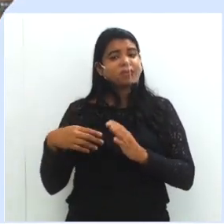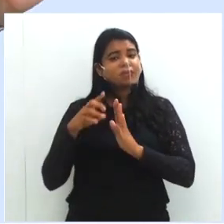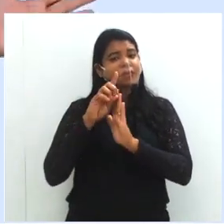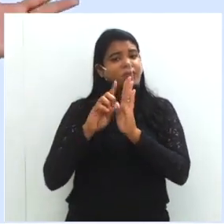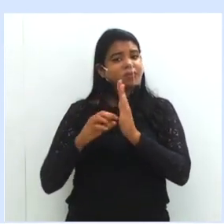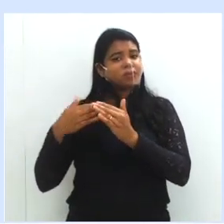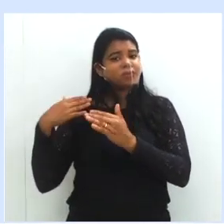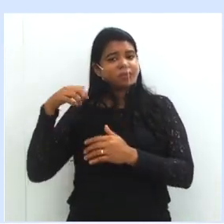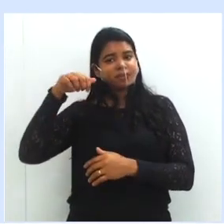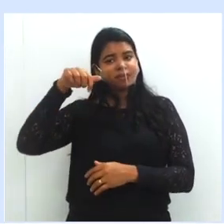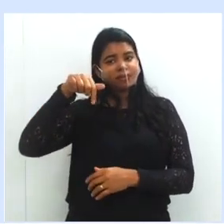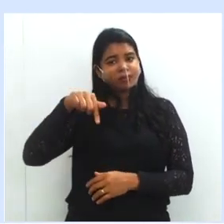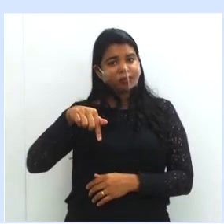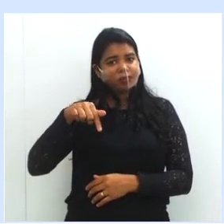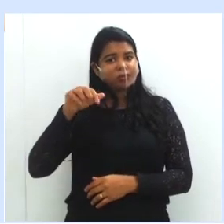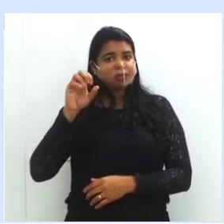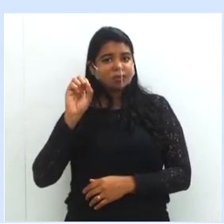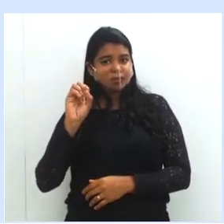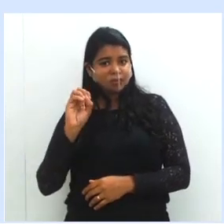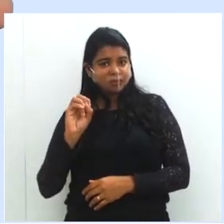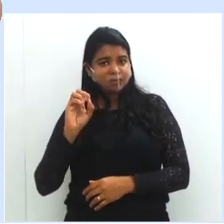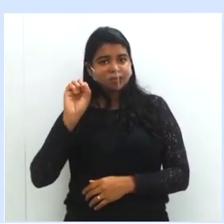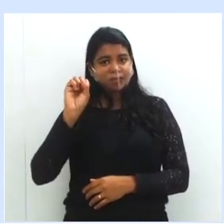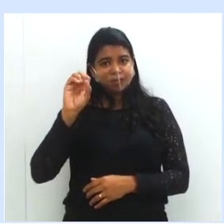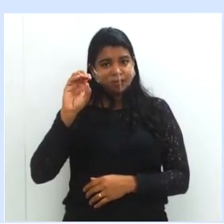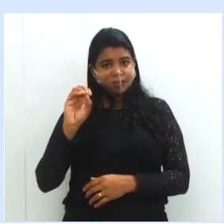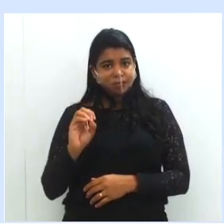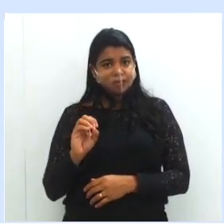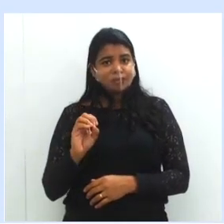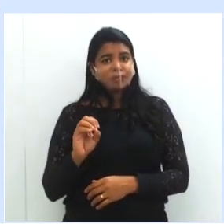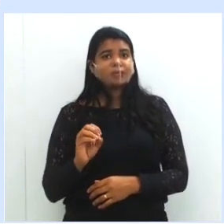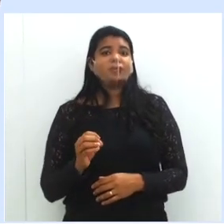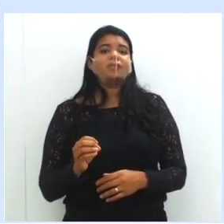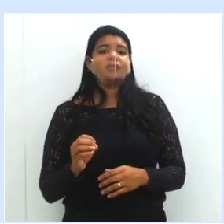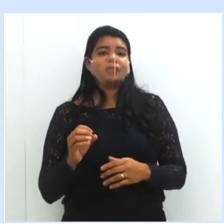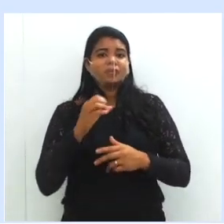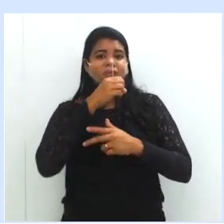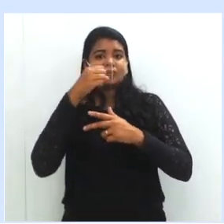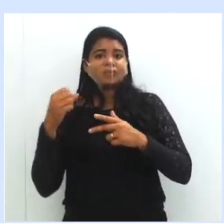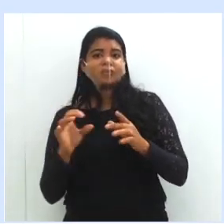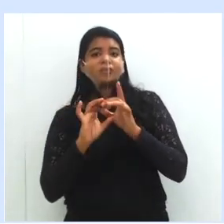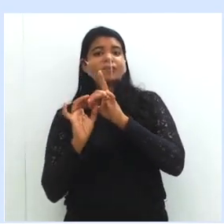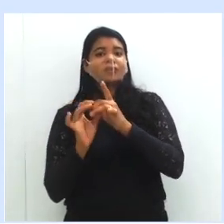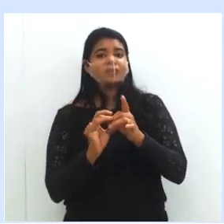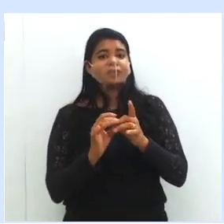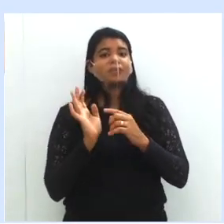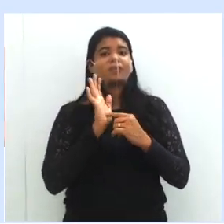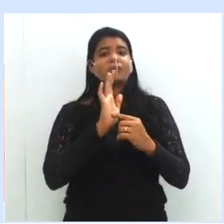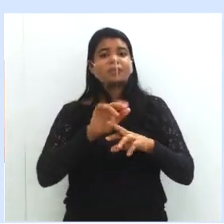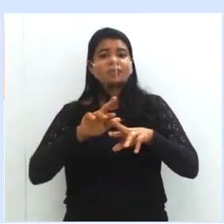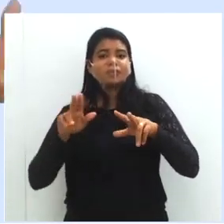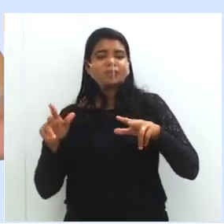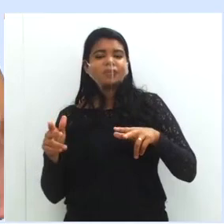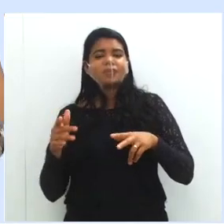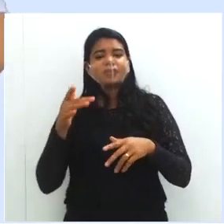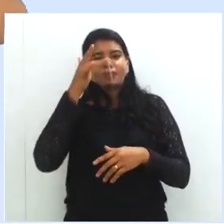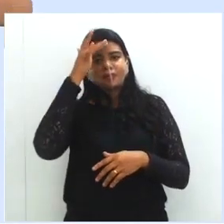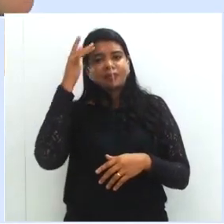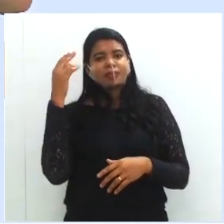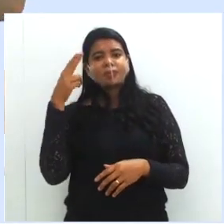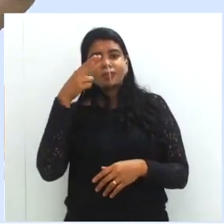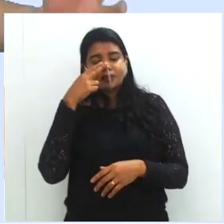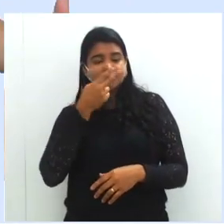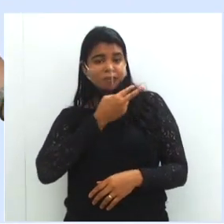década de 70 e 80, na união da conscientização de certos membros religiosos